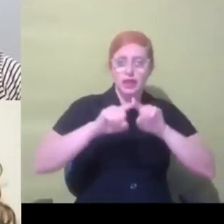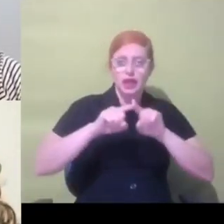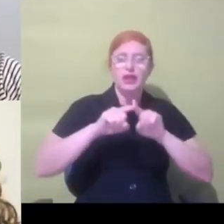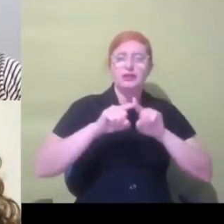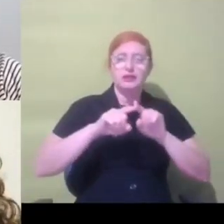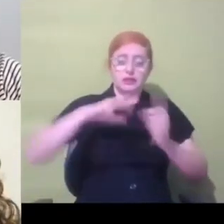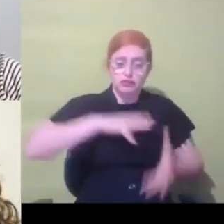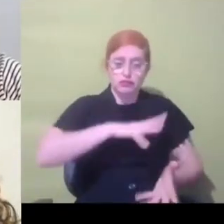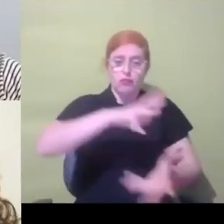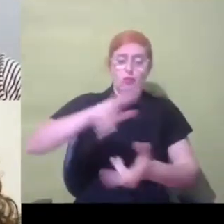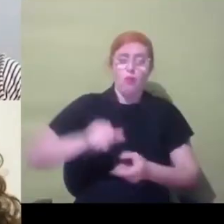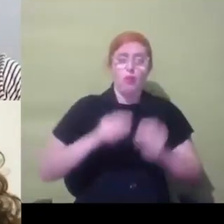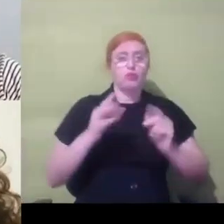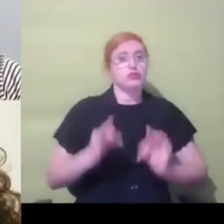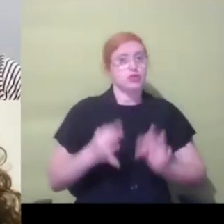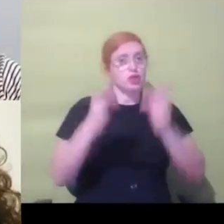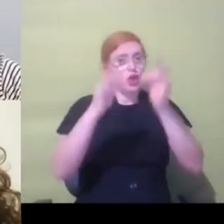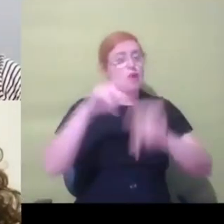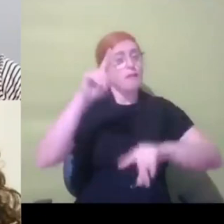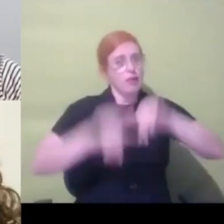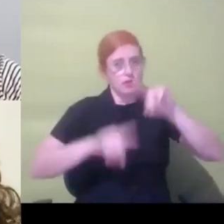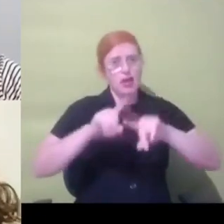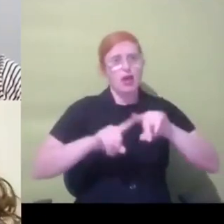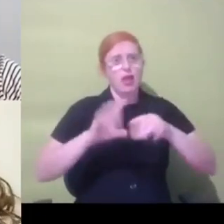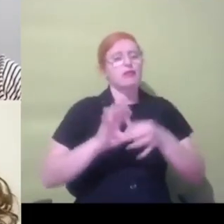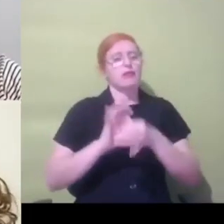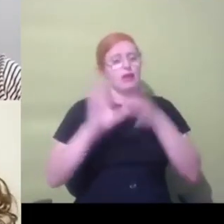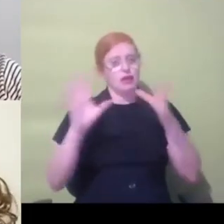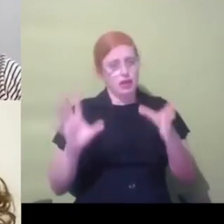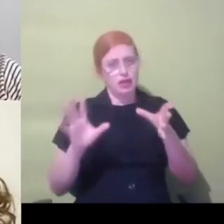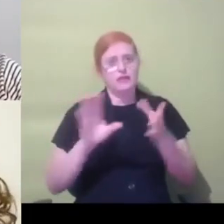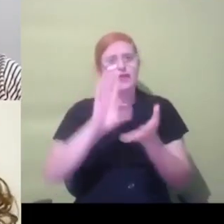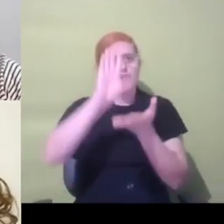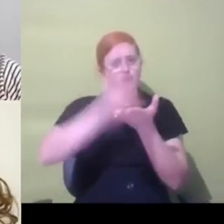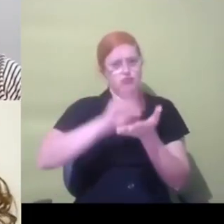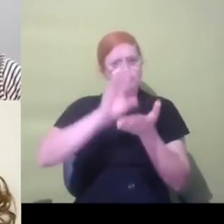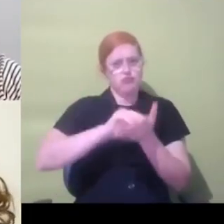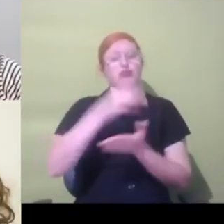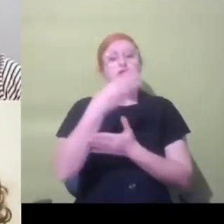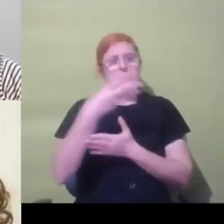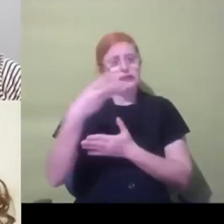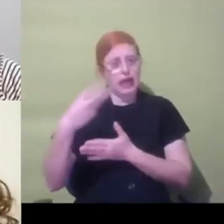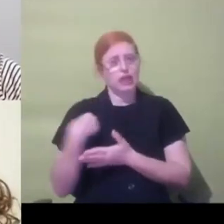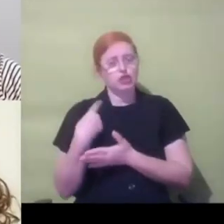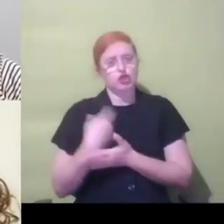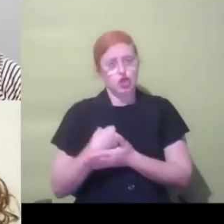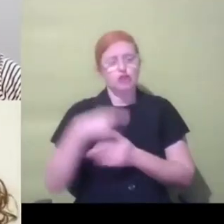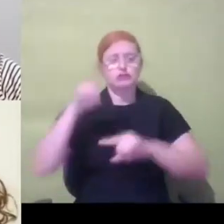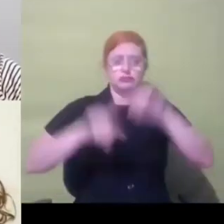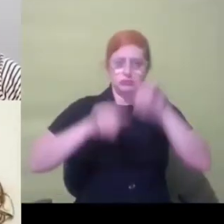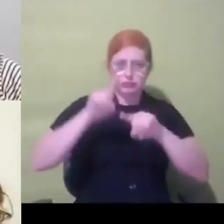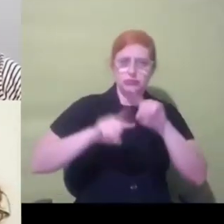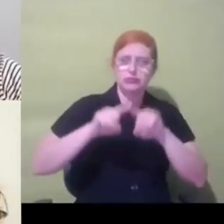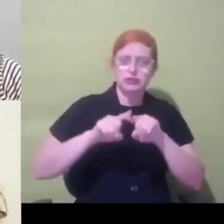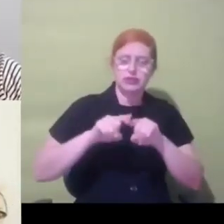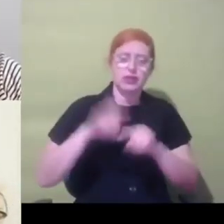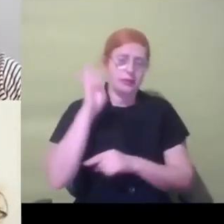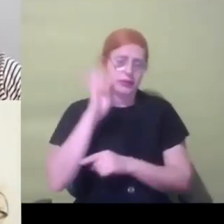mundo digital, né? Esses materiais estão disponíveis para serem baixados no nosso site. É um material bem massa,